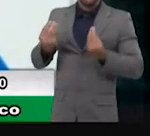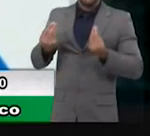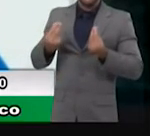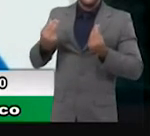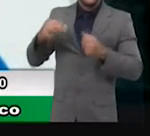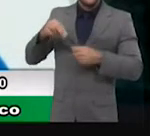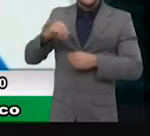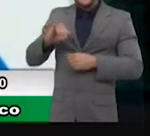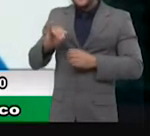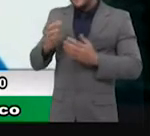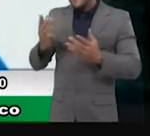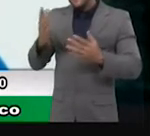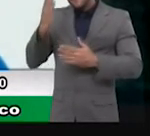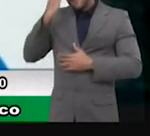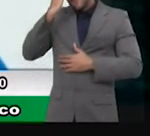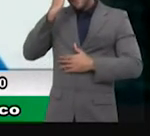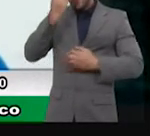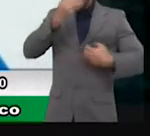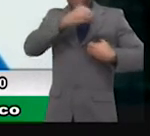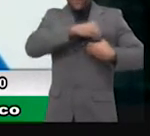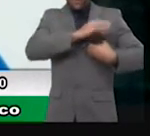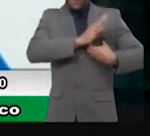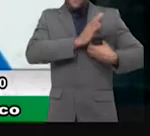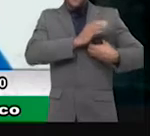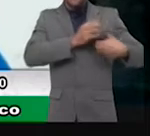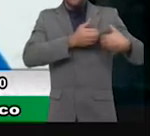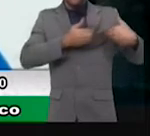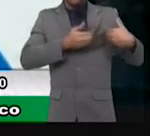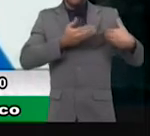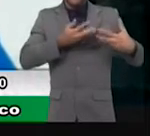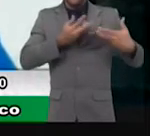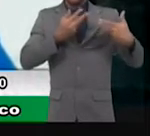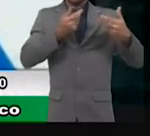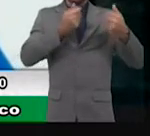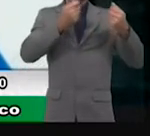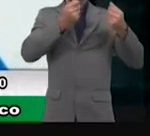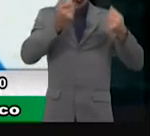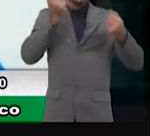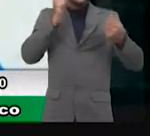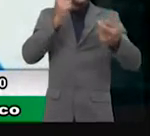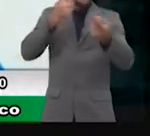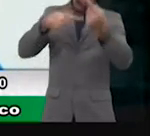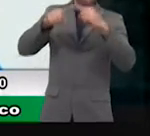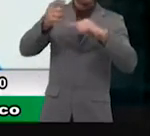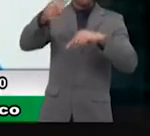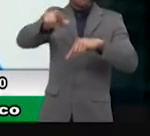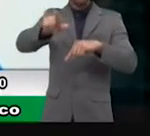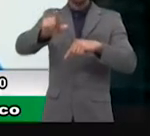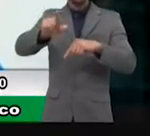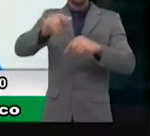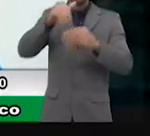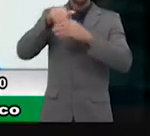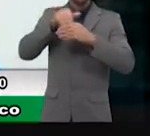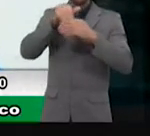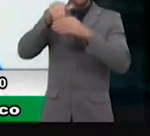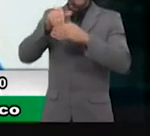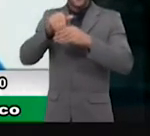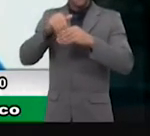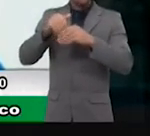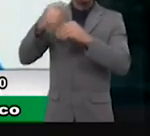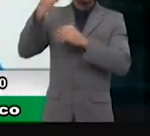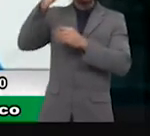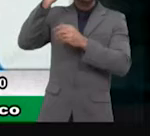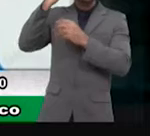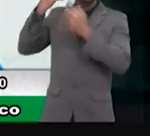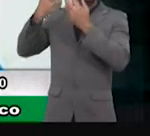maravilhoso, batalhador, guerreiro, conseguiu se reeleger. Pensei muito a respeito de tudo isso